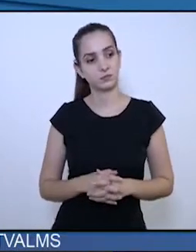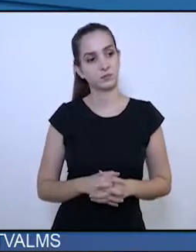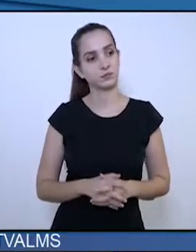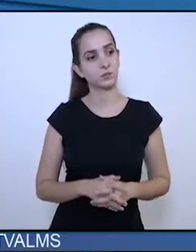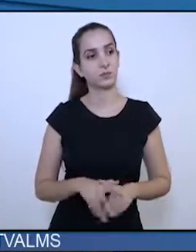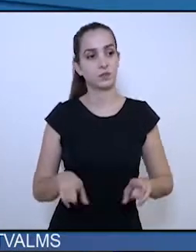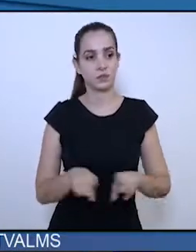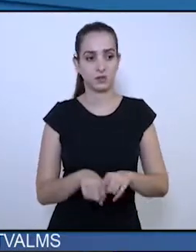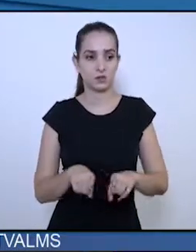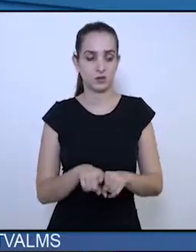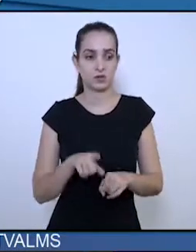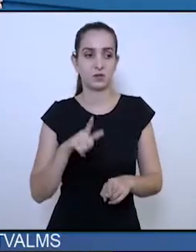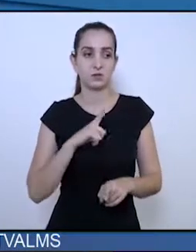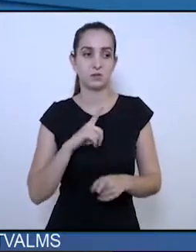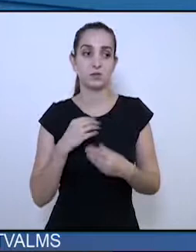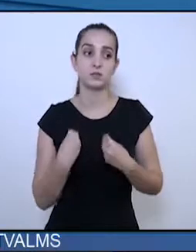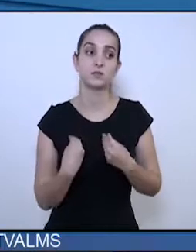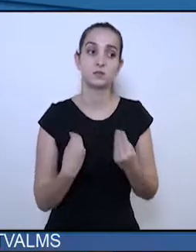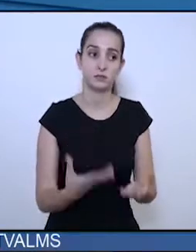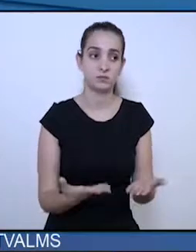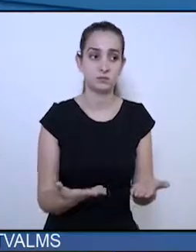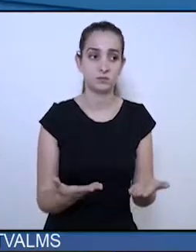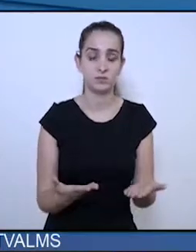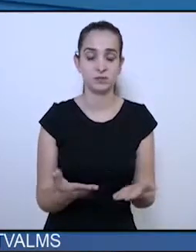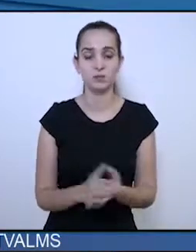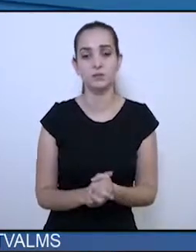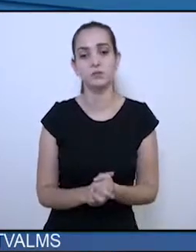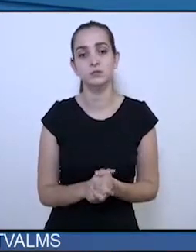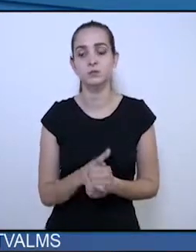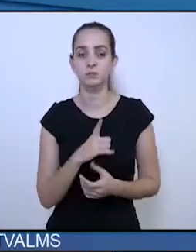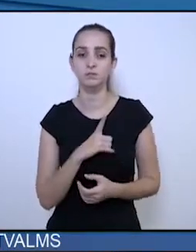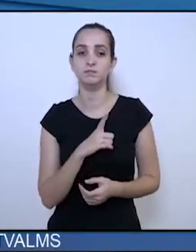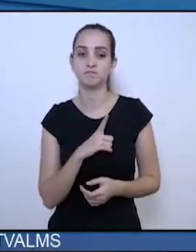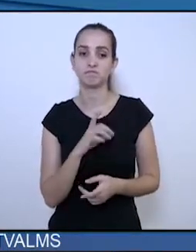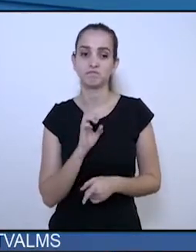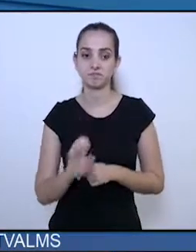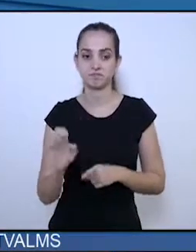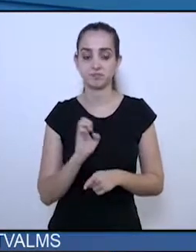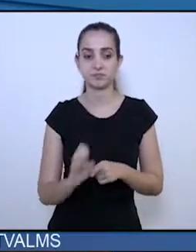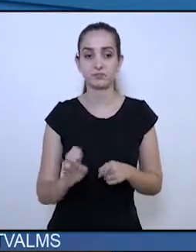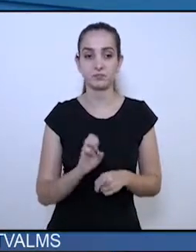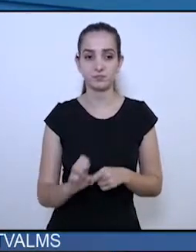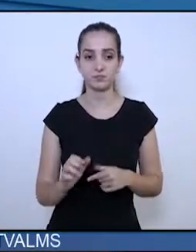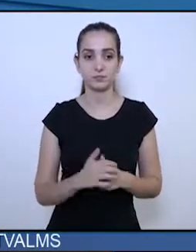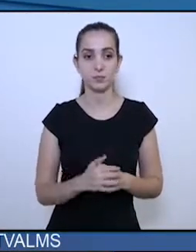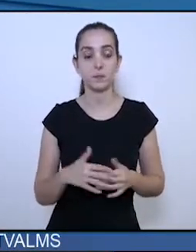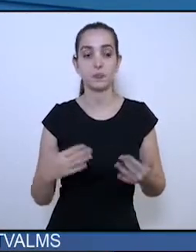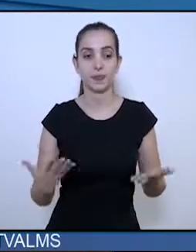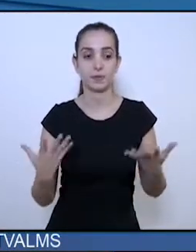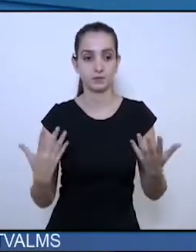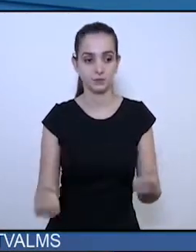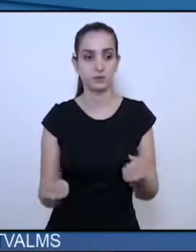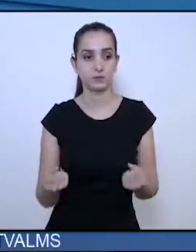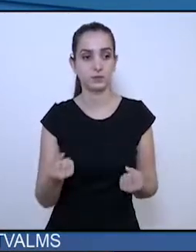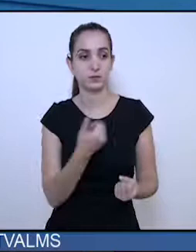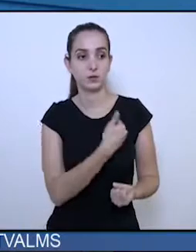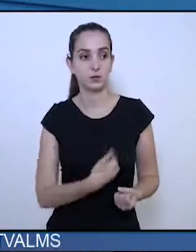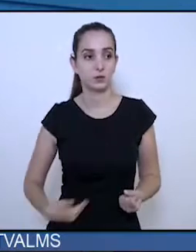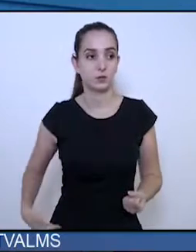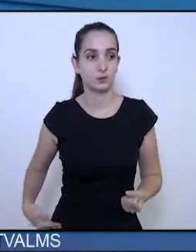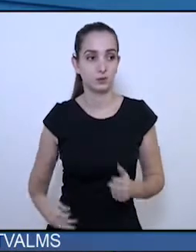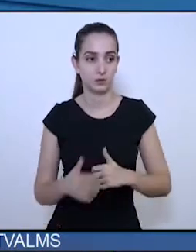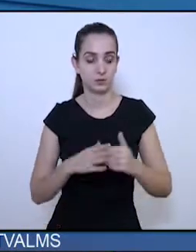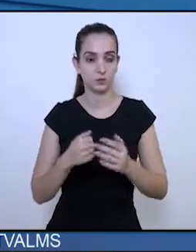que entrega praticamente o Estado, a qual assumiu para governar, nas mãos